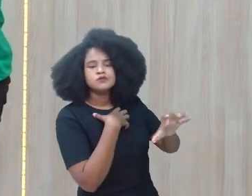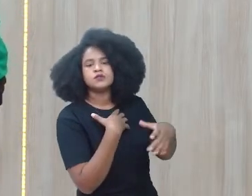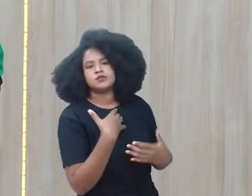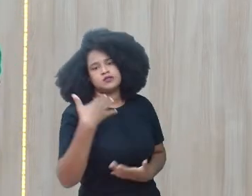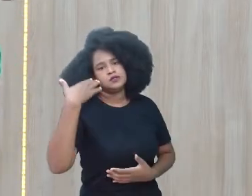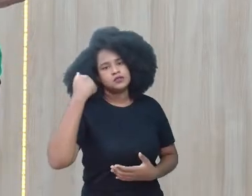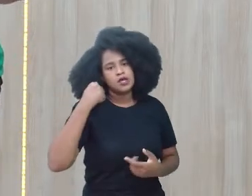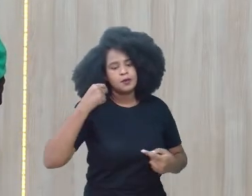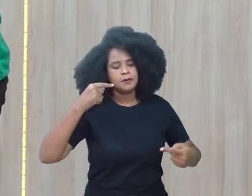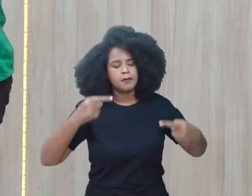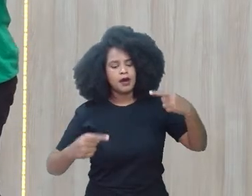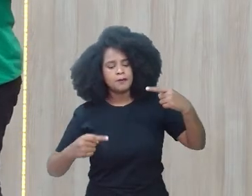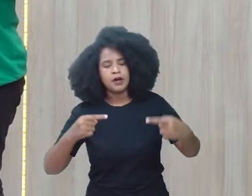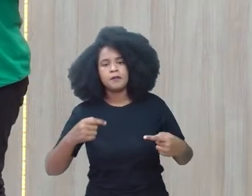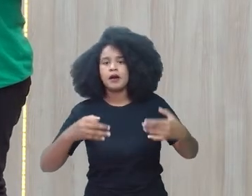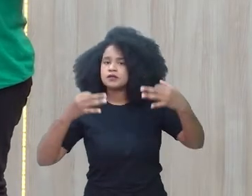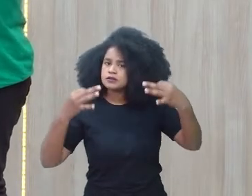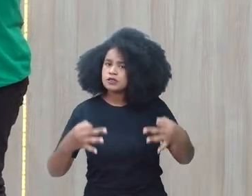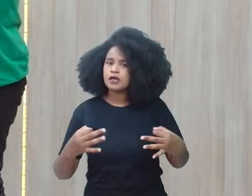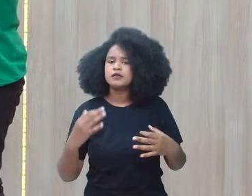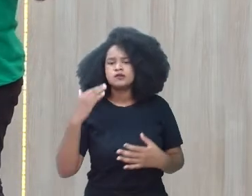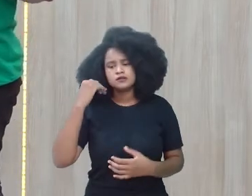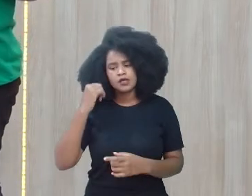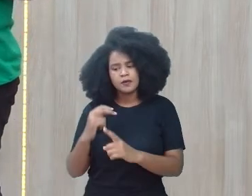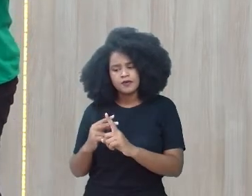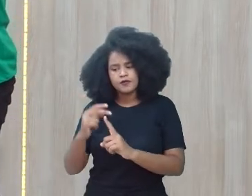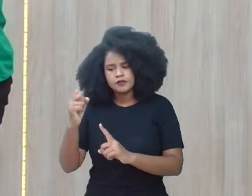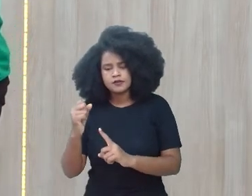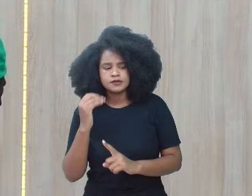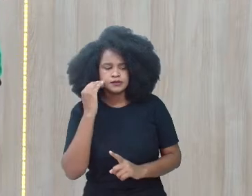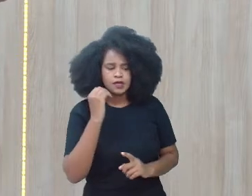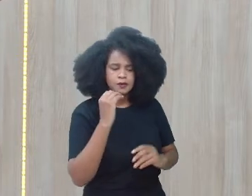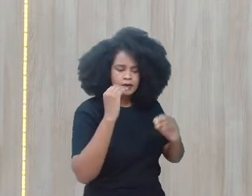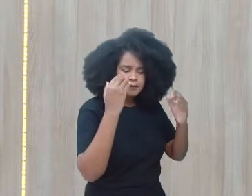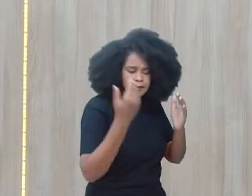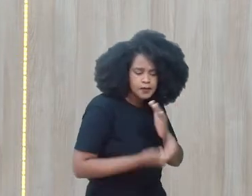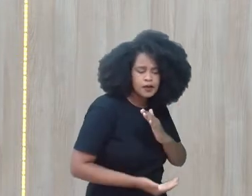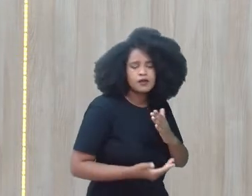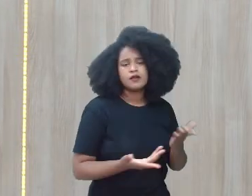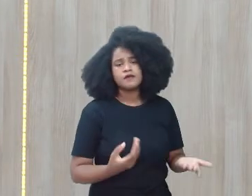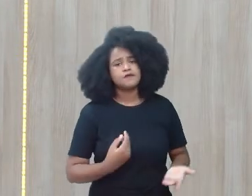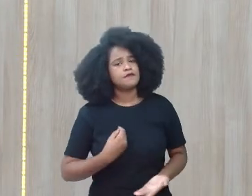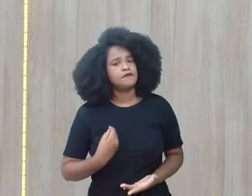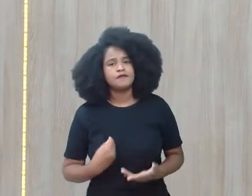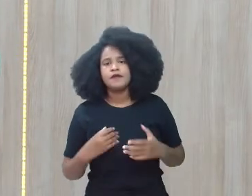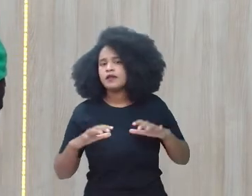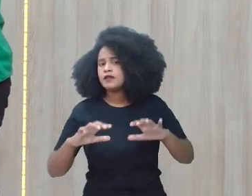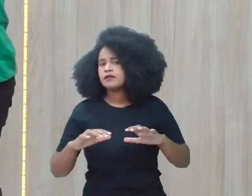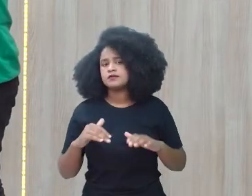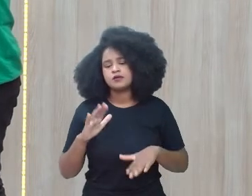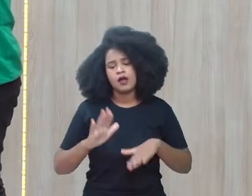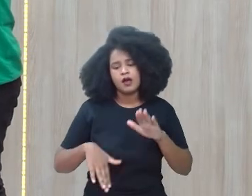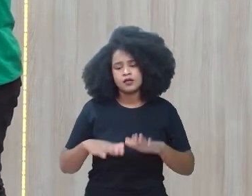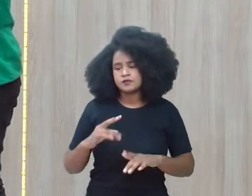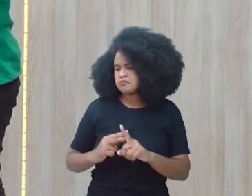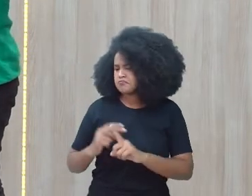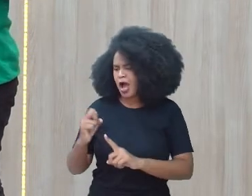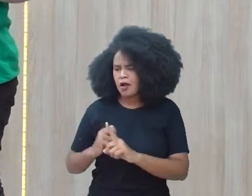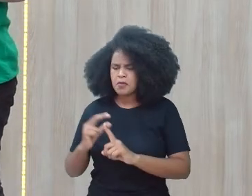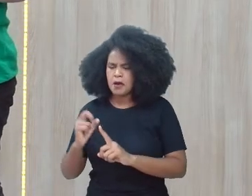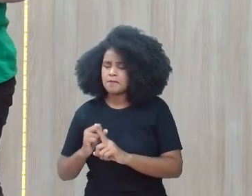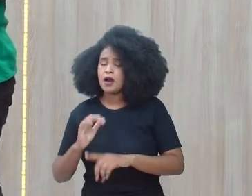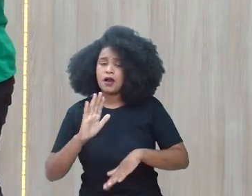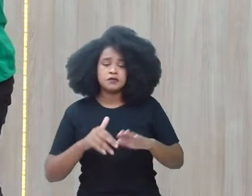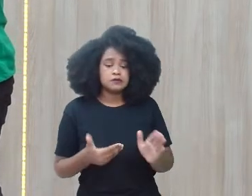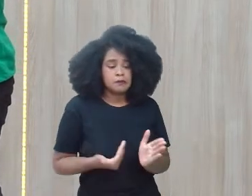sabe competir, sabe ganhar e sabe perder, porque na vida é assim. Tem momentos que estamos vencendo, tem momentos